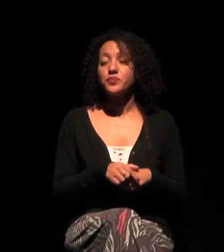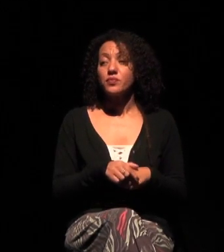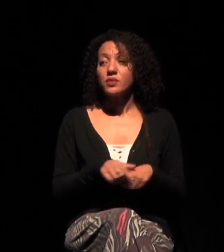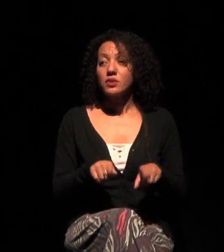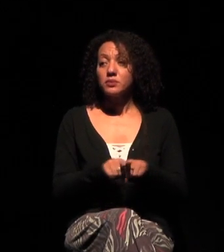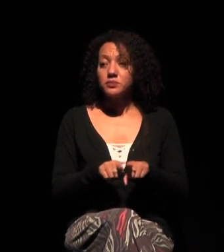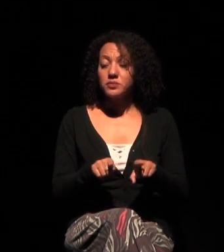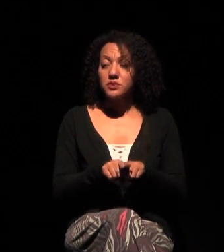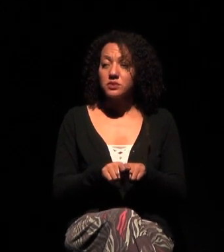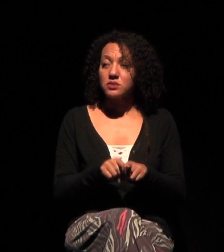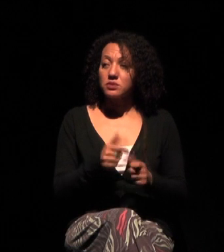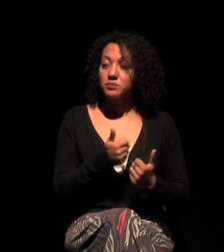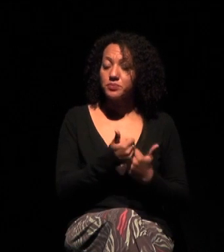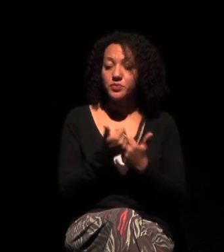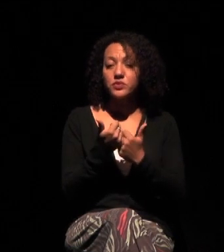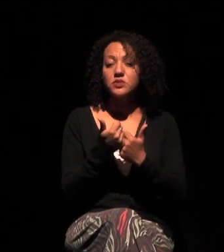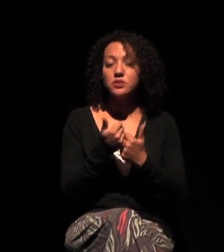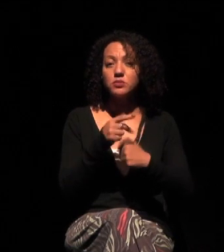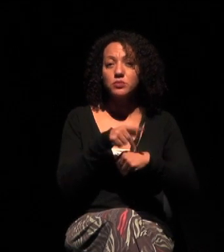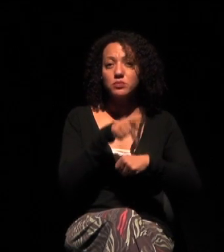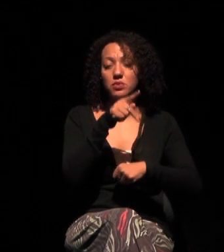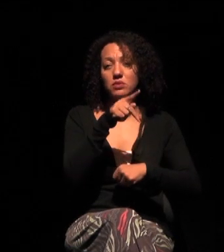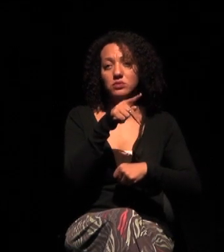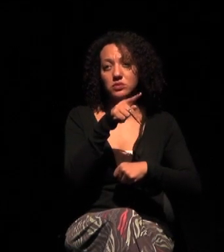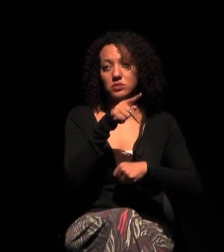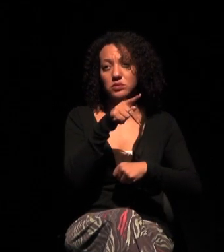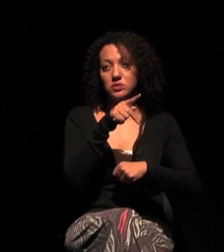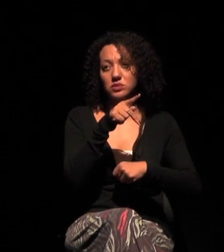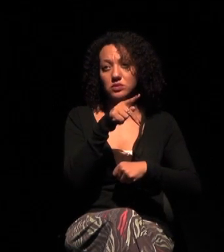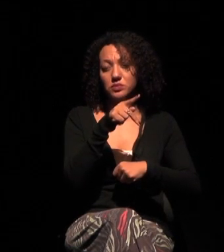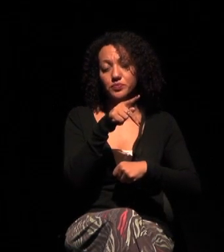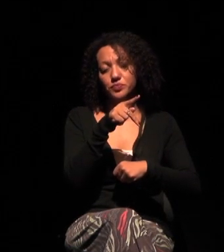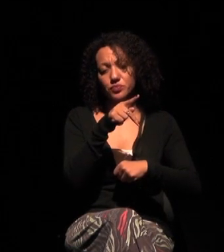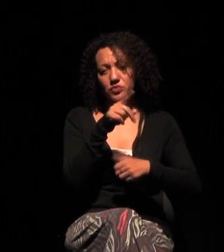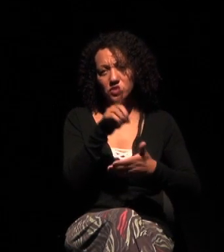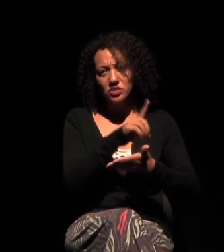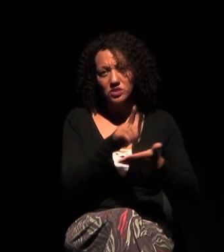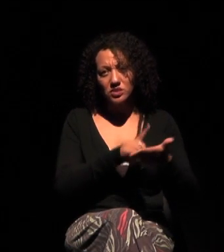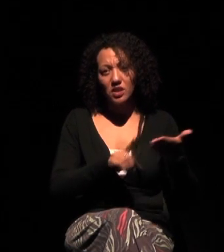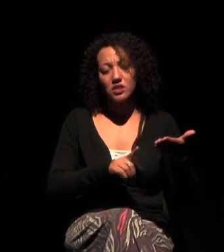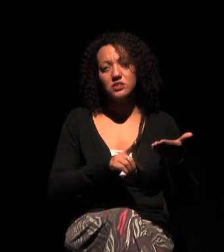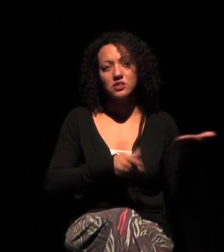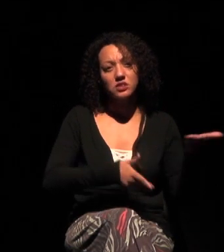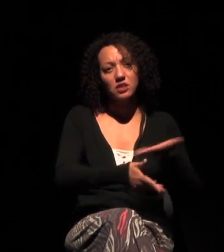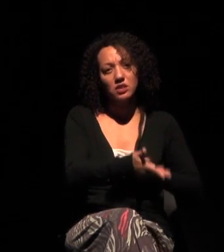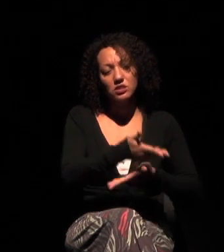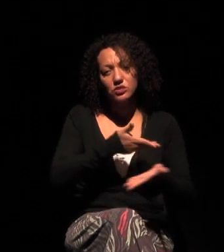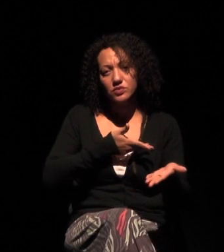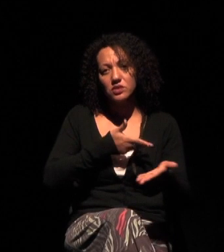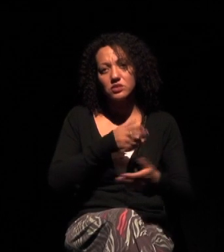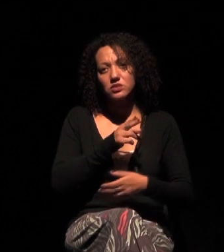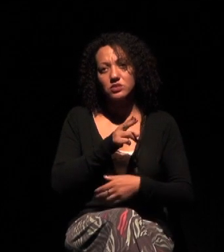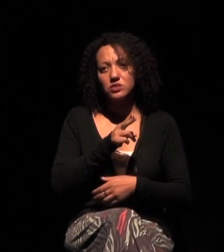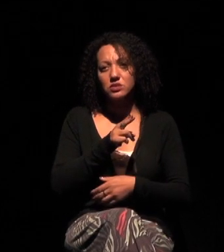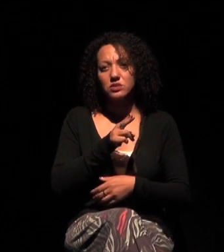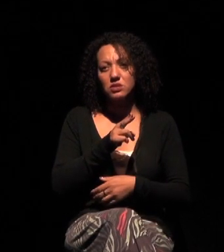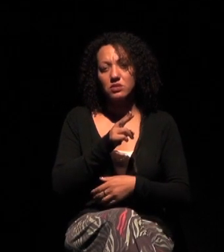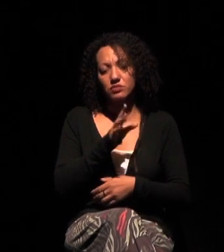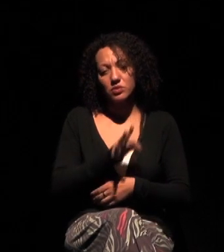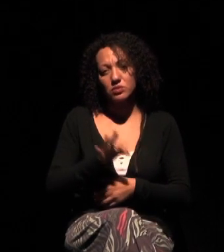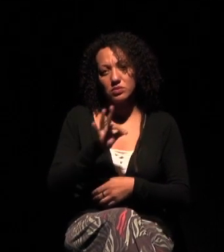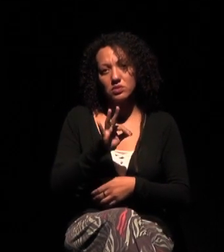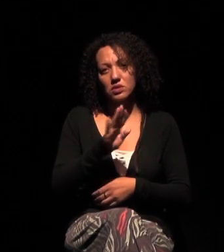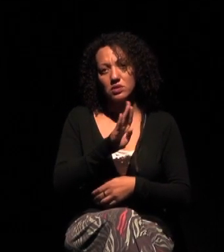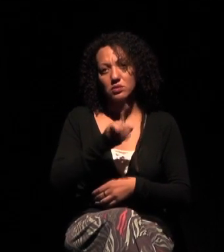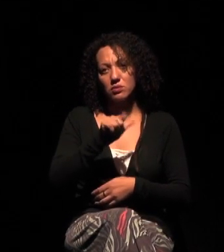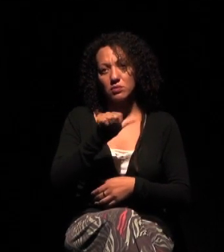a apoiar a pós graduação de design terá de ter actividade da fogosa artes com o